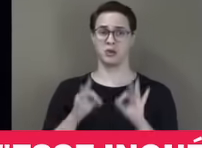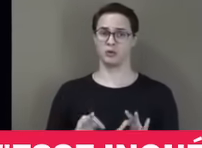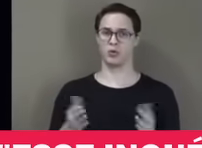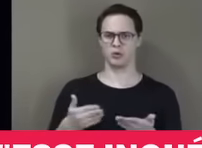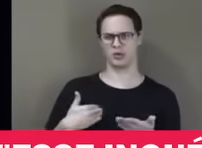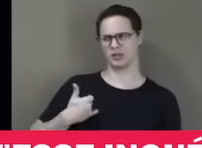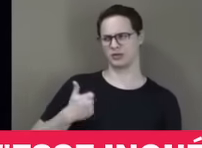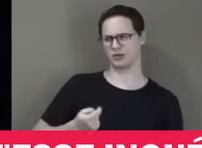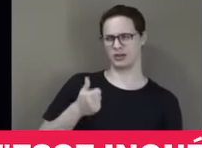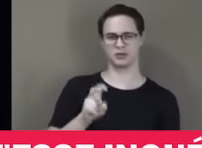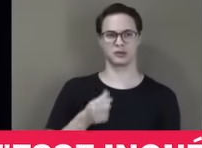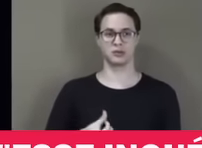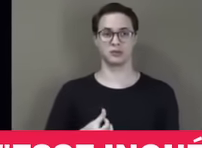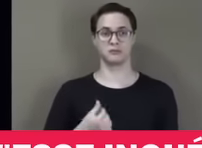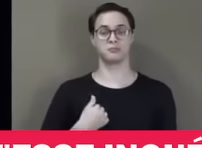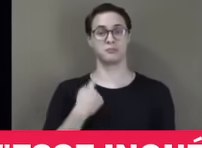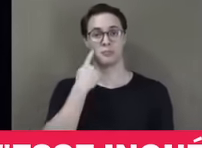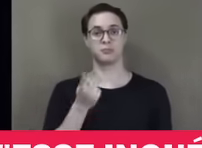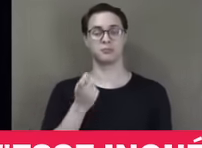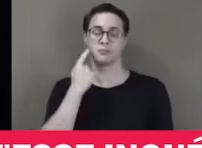quase 56, senador Plínio, isso me parece errado.